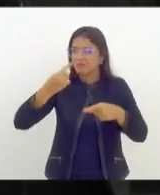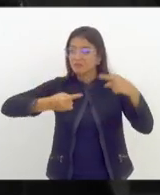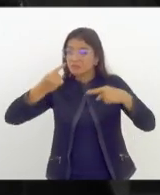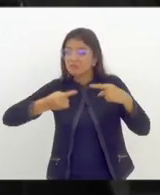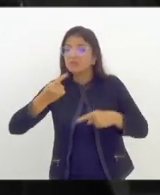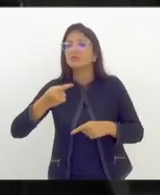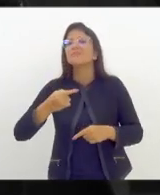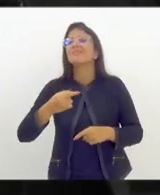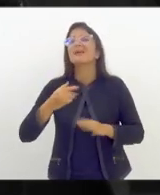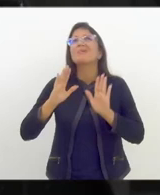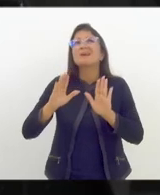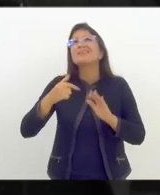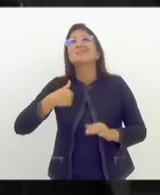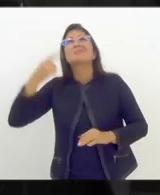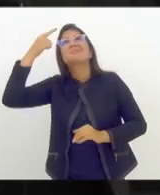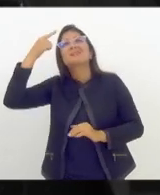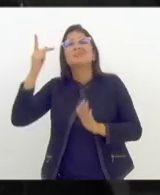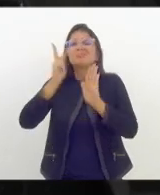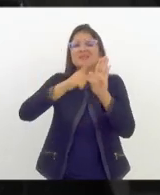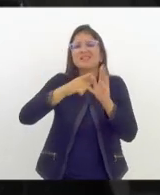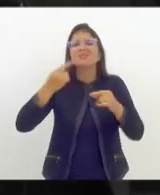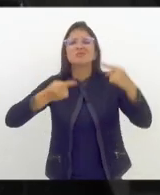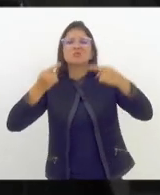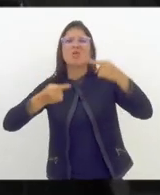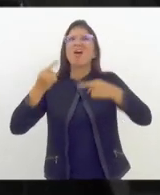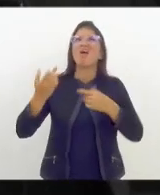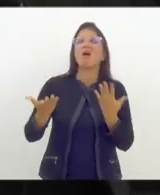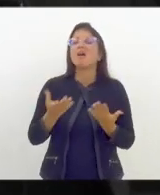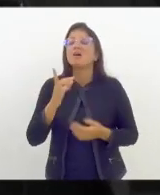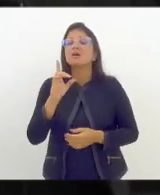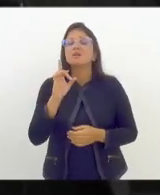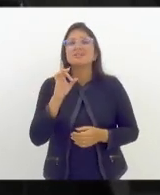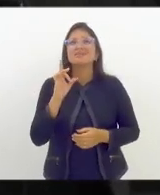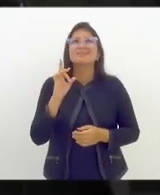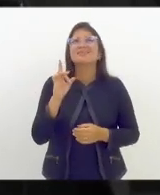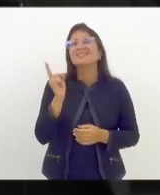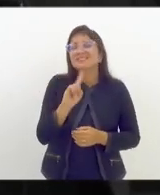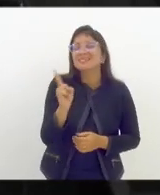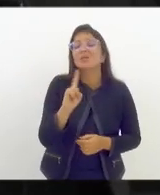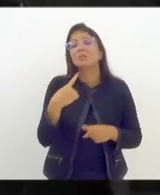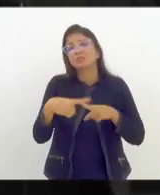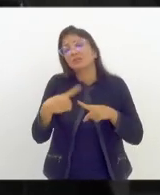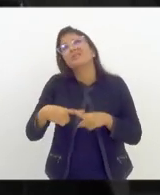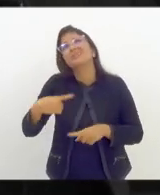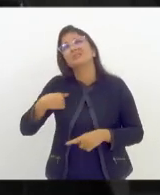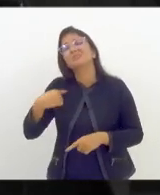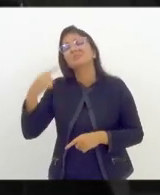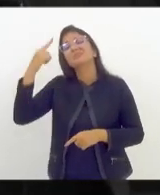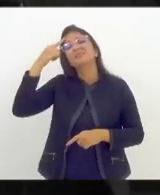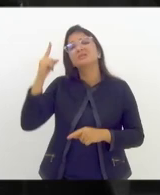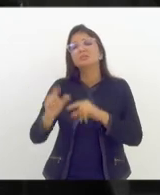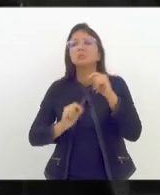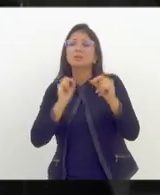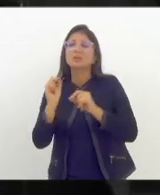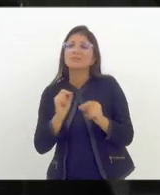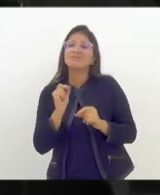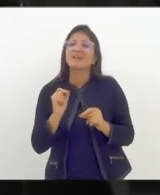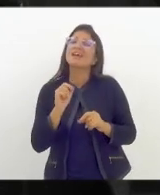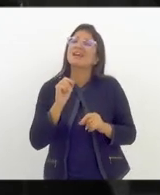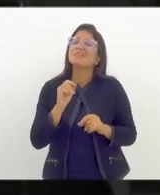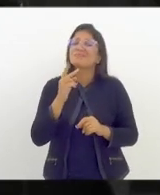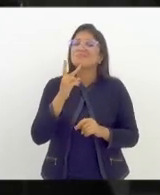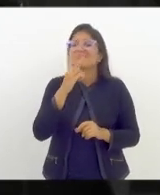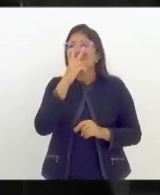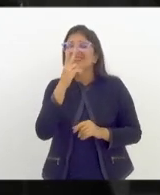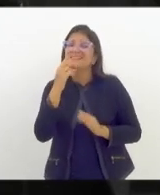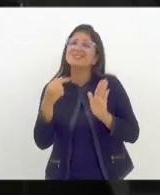Não quero discutir o projeto em si, embora veja algum, como dizer, algum exotismo no projeto,